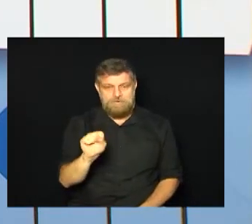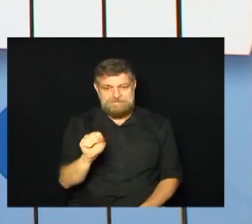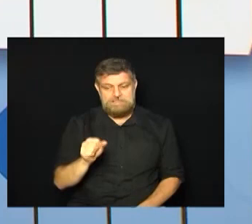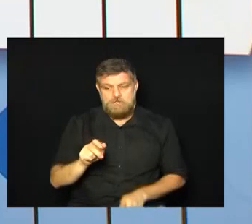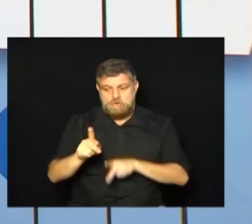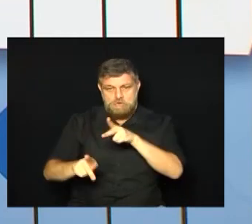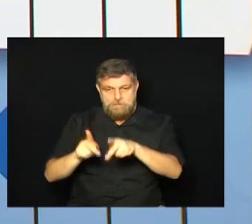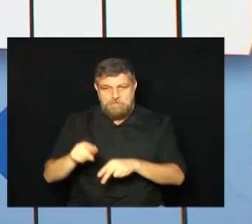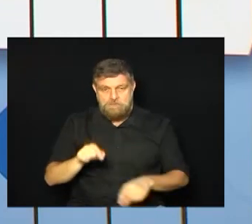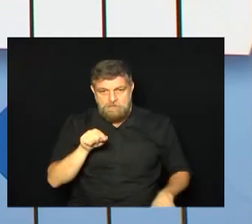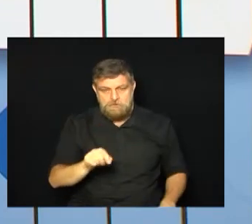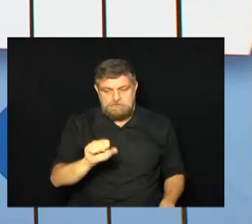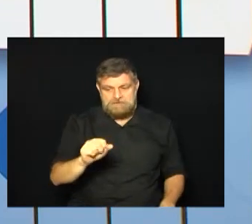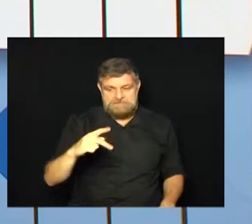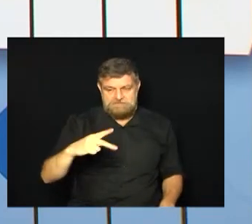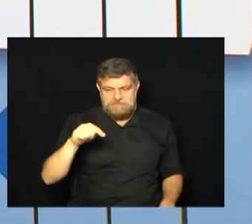bolsadopovo.sp.gov.br.